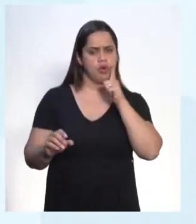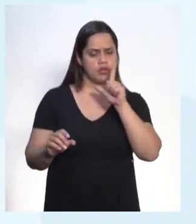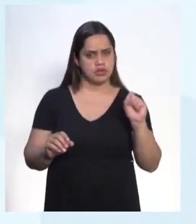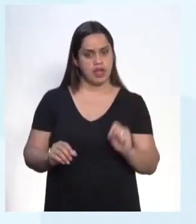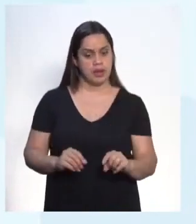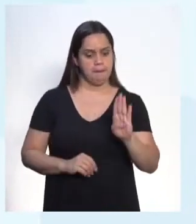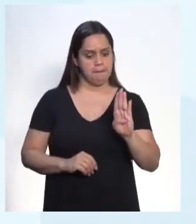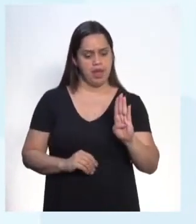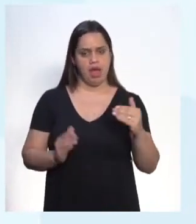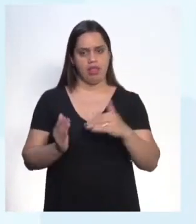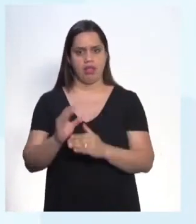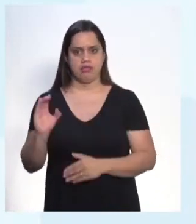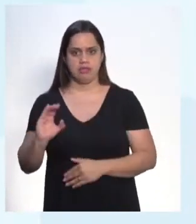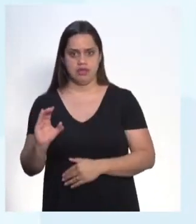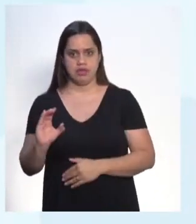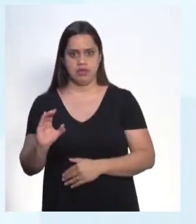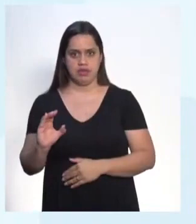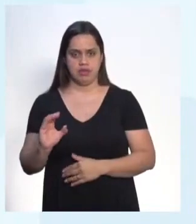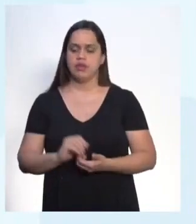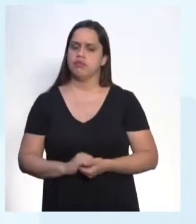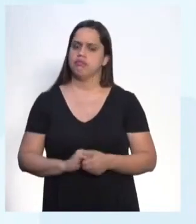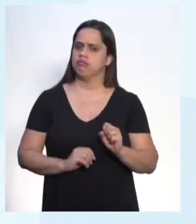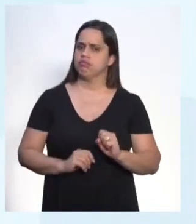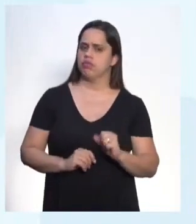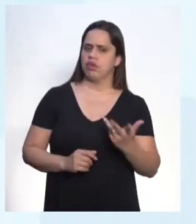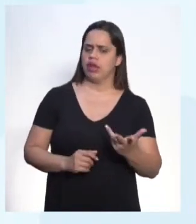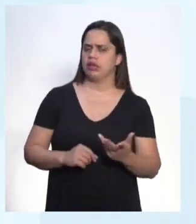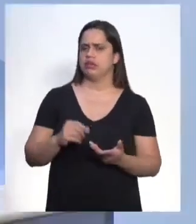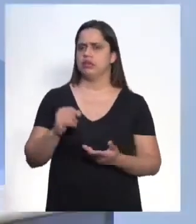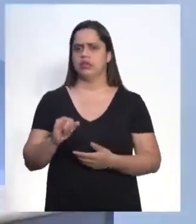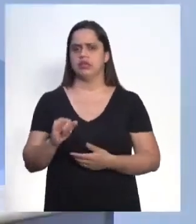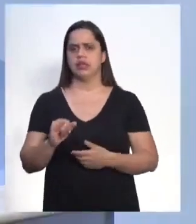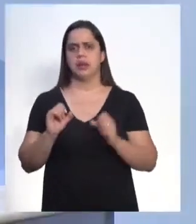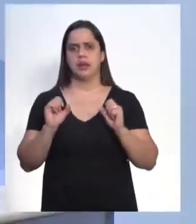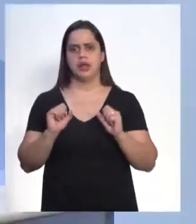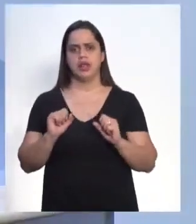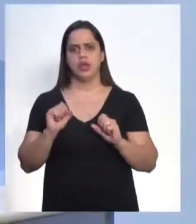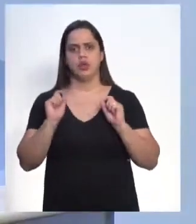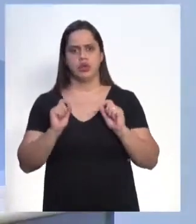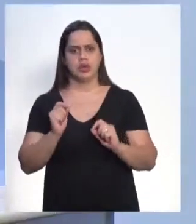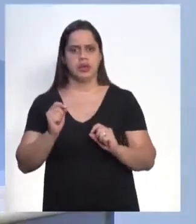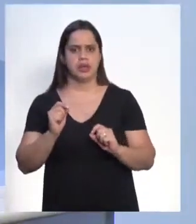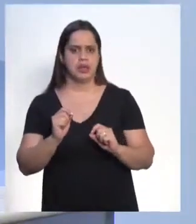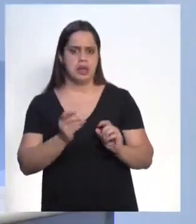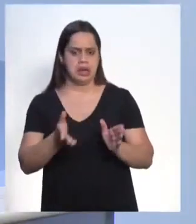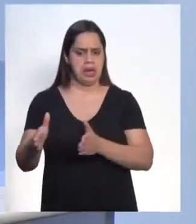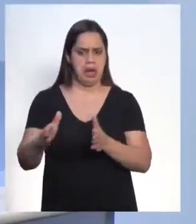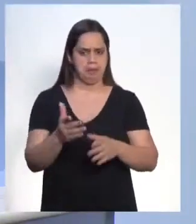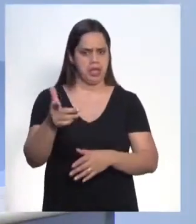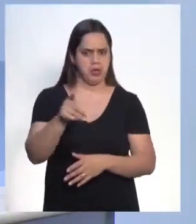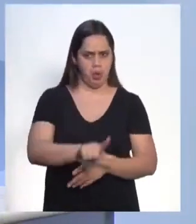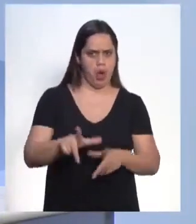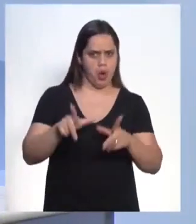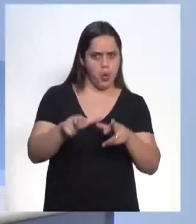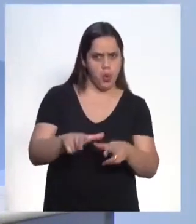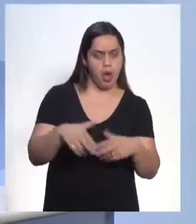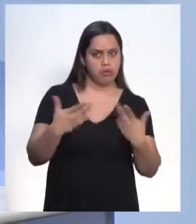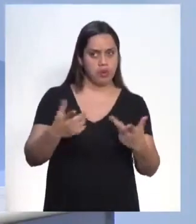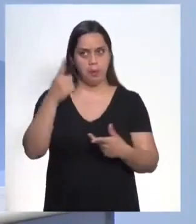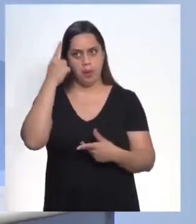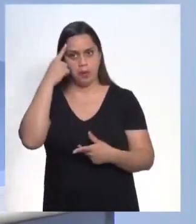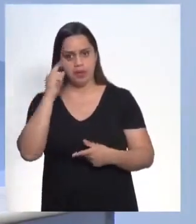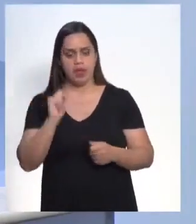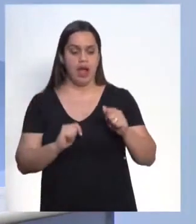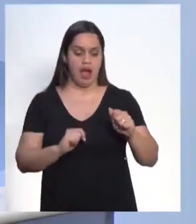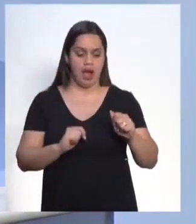B para C? Ótimo, se ele não está falando que pode ou que não pode repetir caminhos, então você vai pensar de A